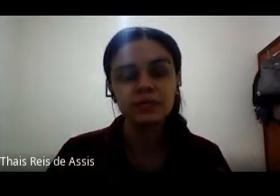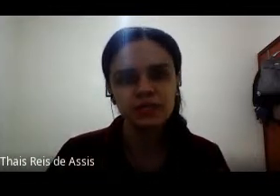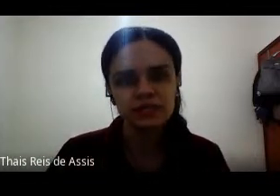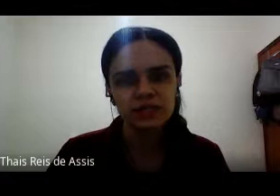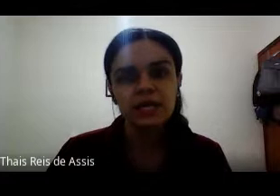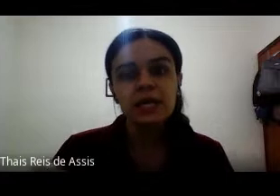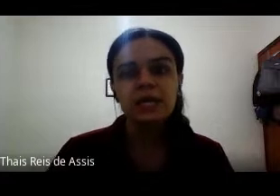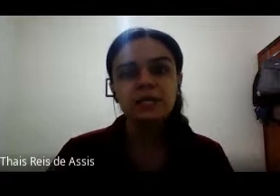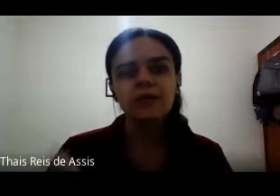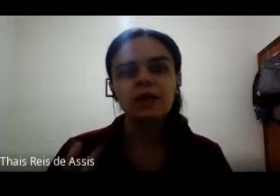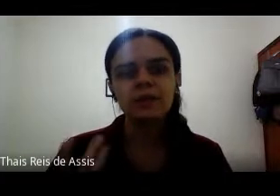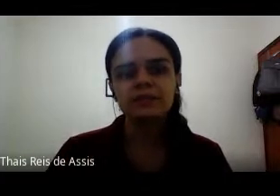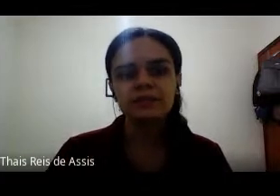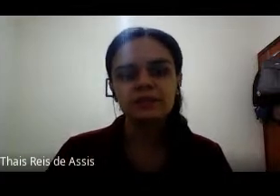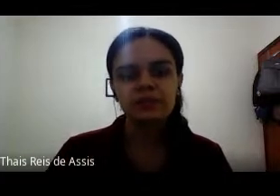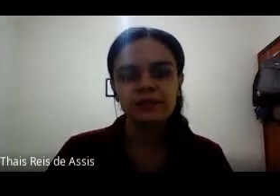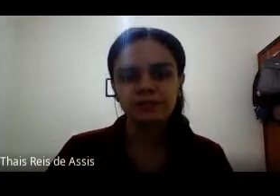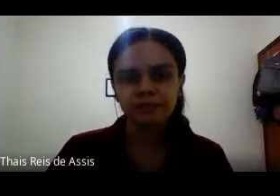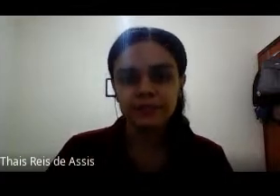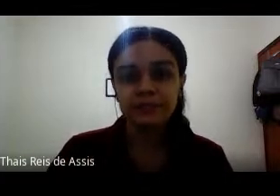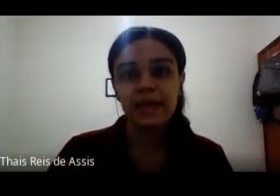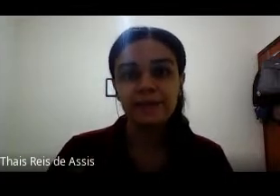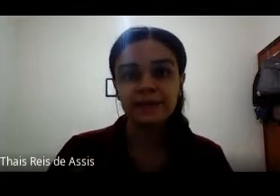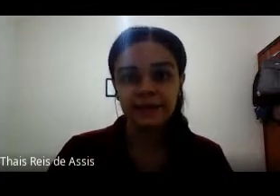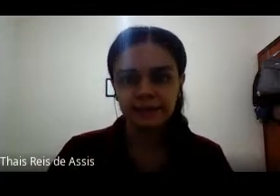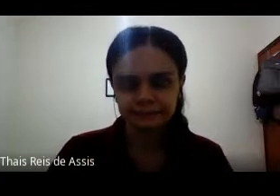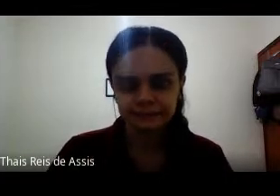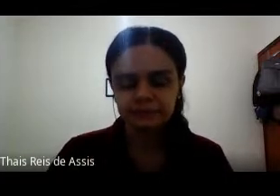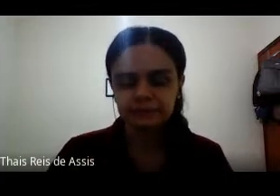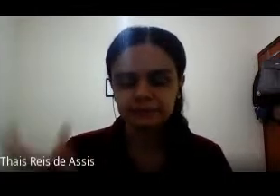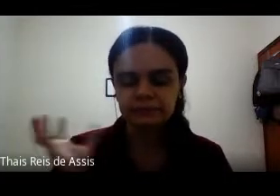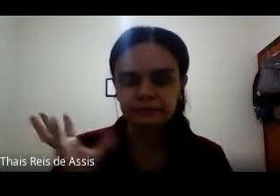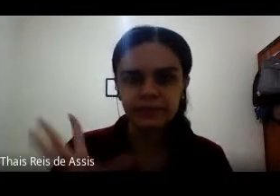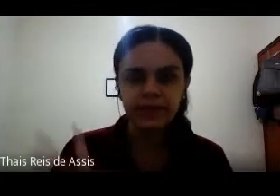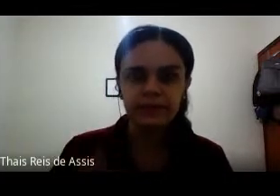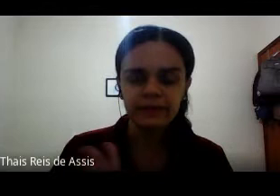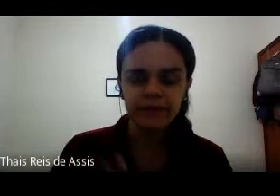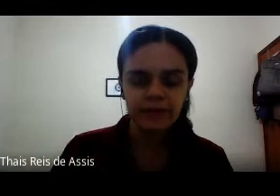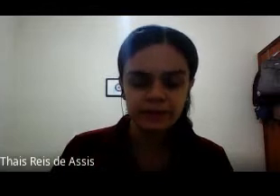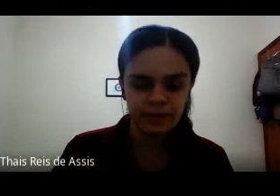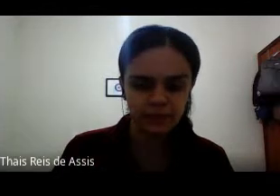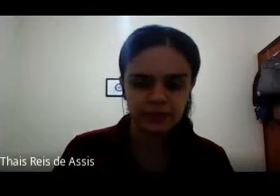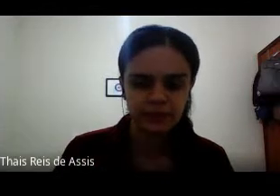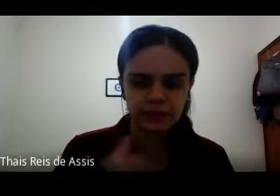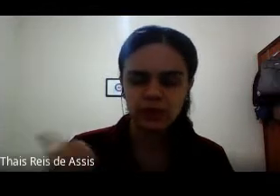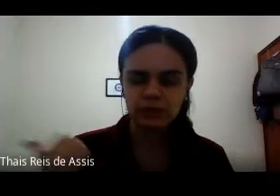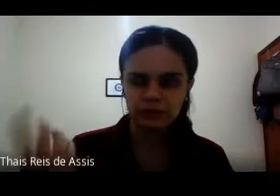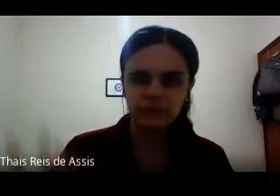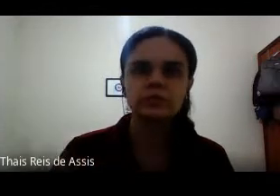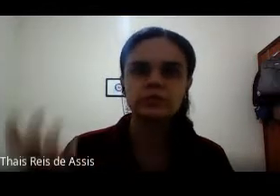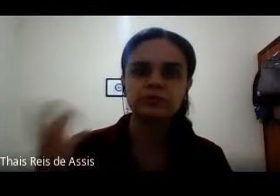muitas críticas, e a escola ela precisa de ser repensada. E uma coisa que nós,